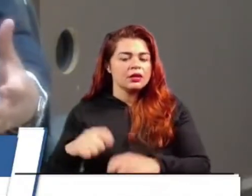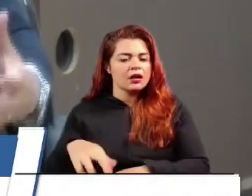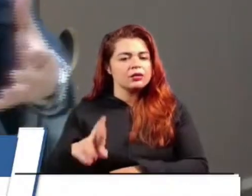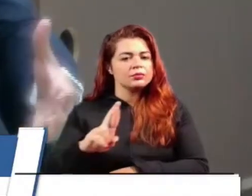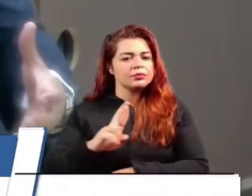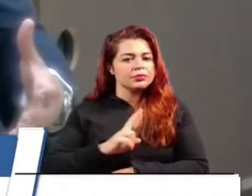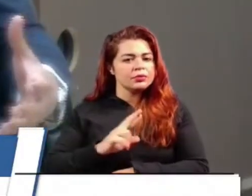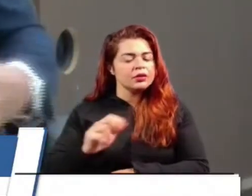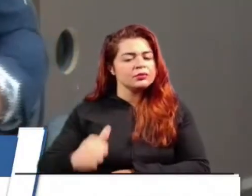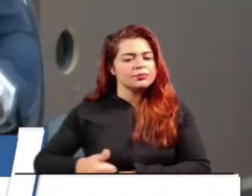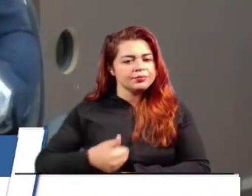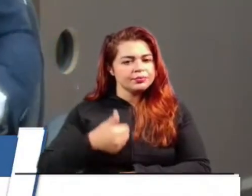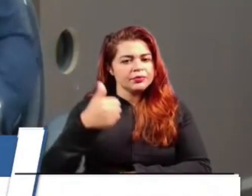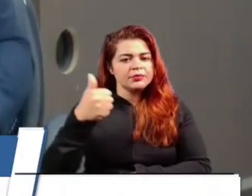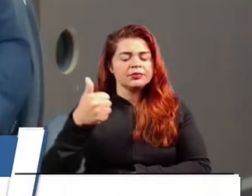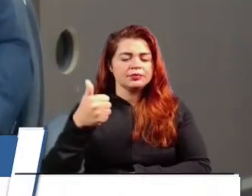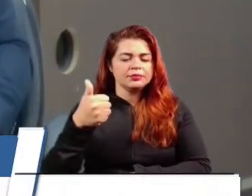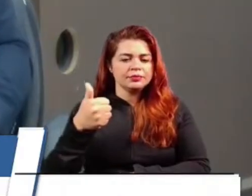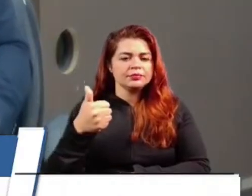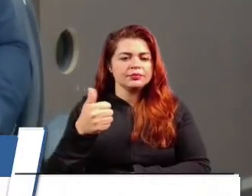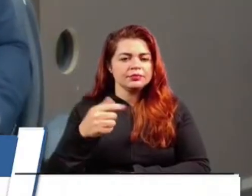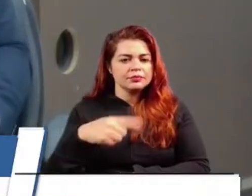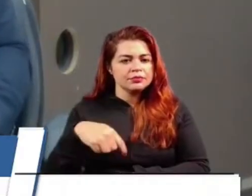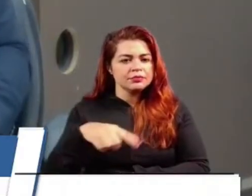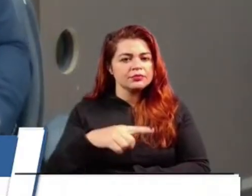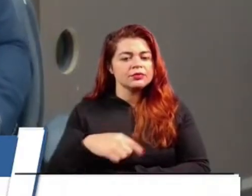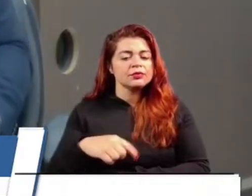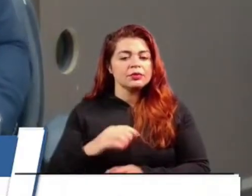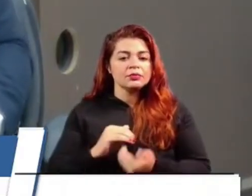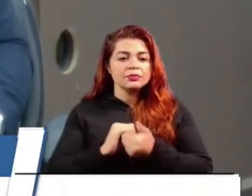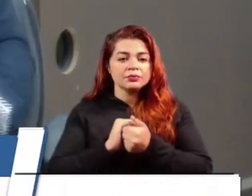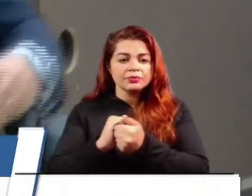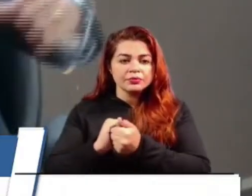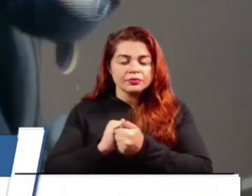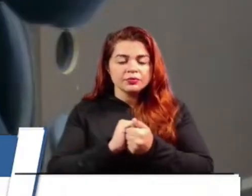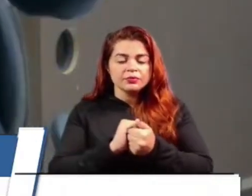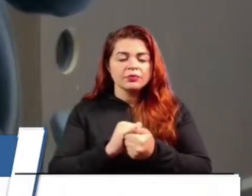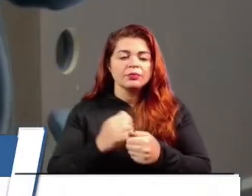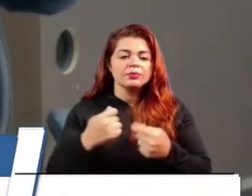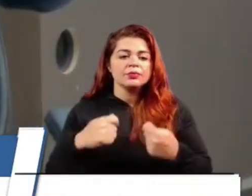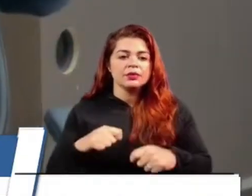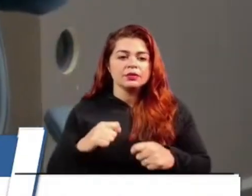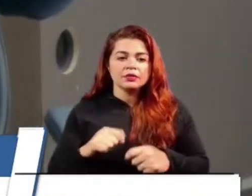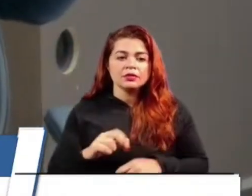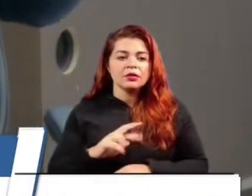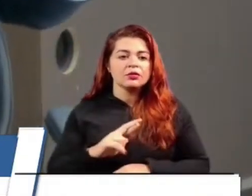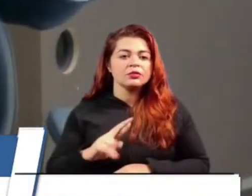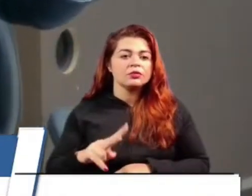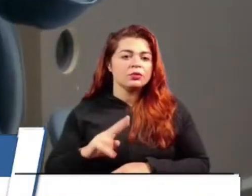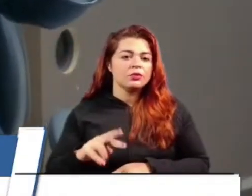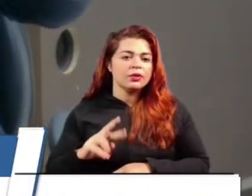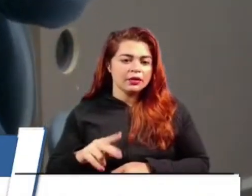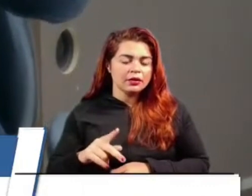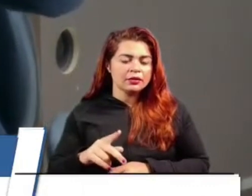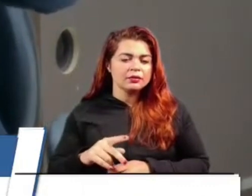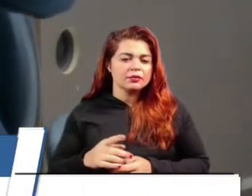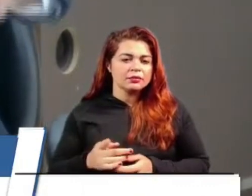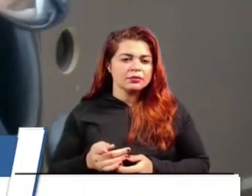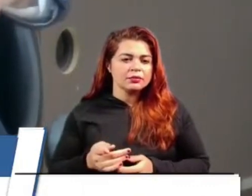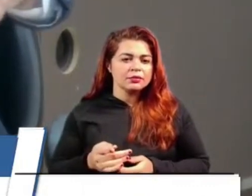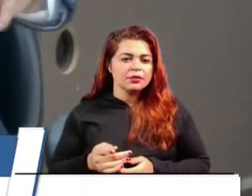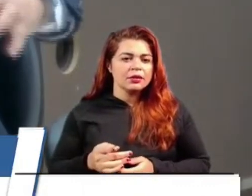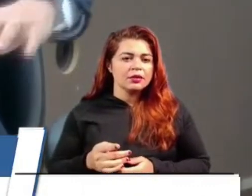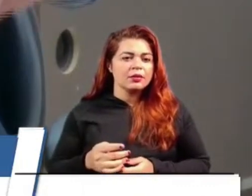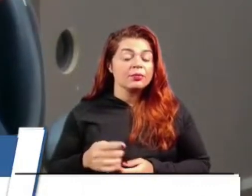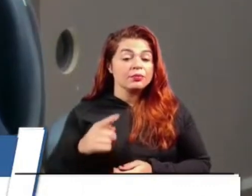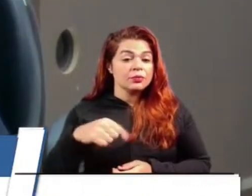que dar as mãos, né? Não é uma questão, eu acho que nós temos que pensar também em trabalhar